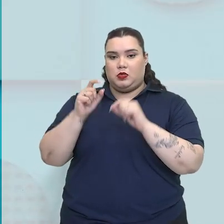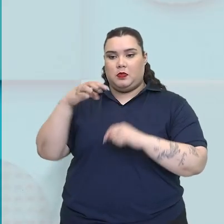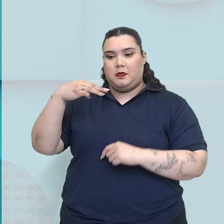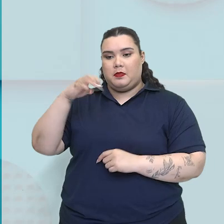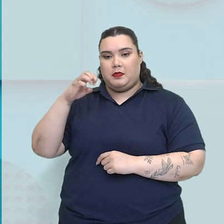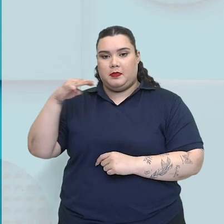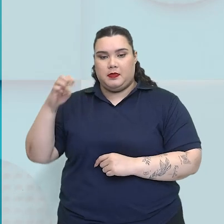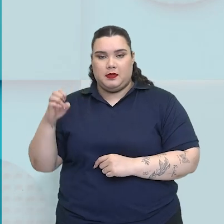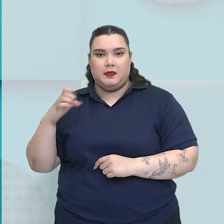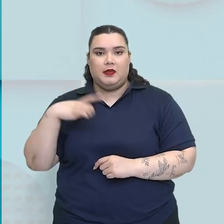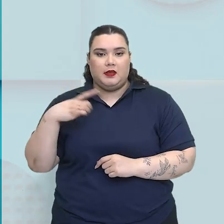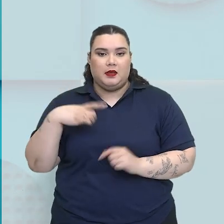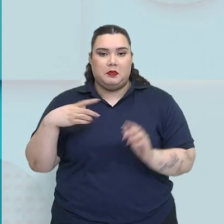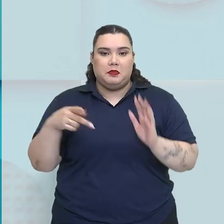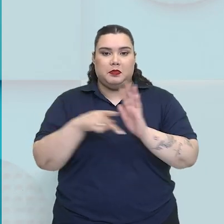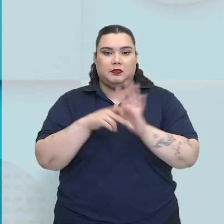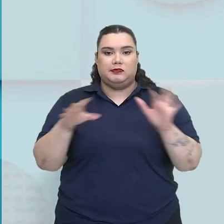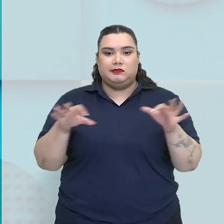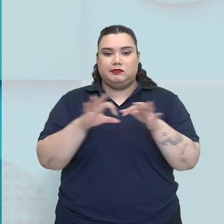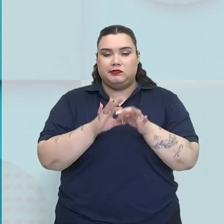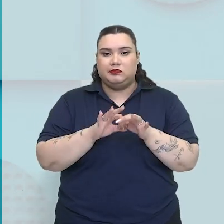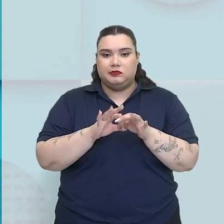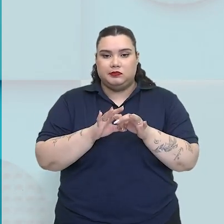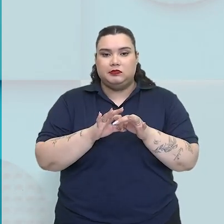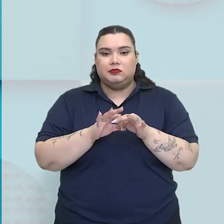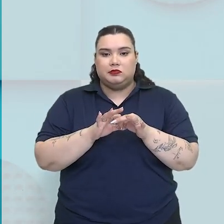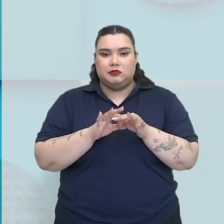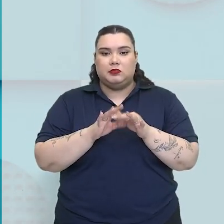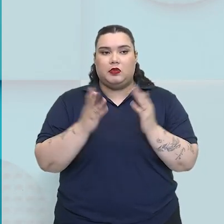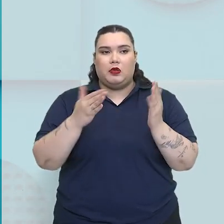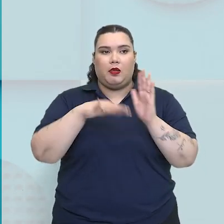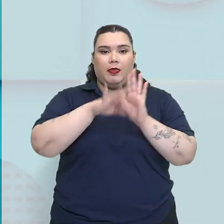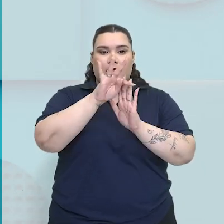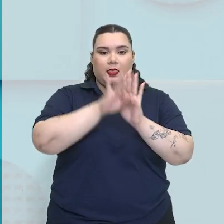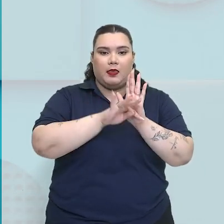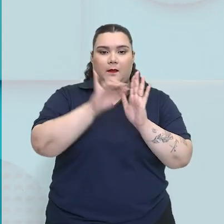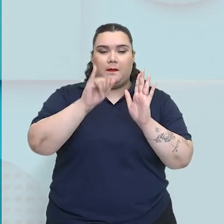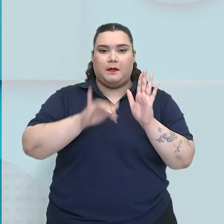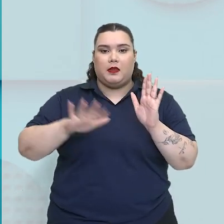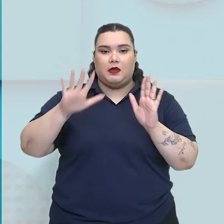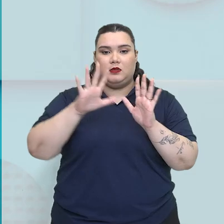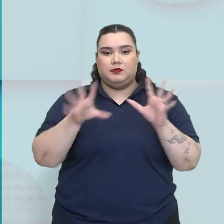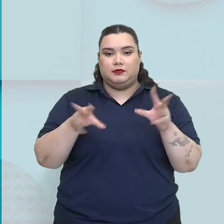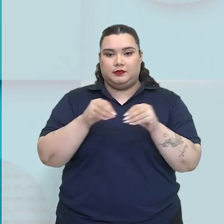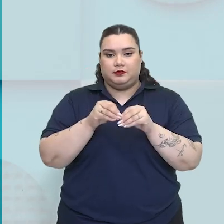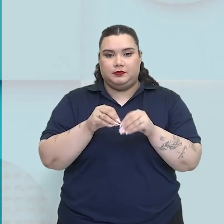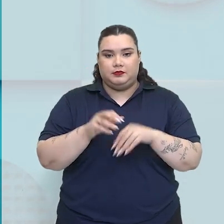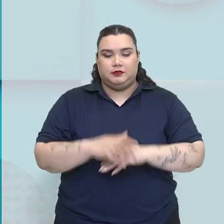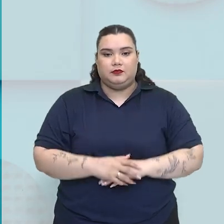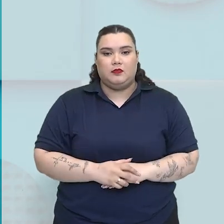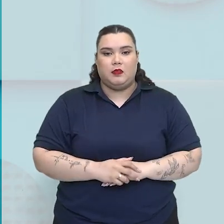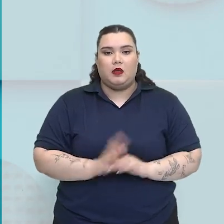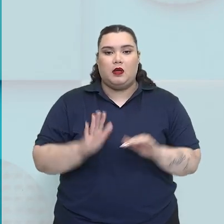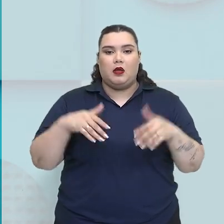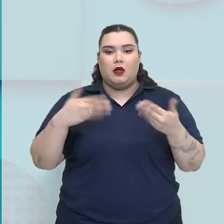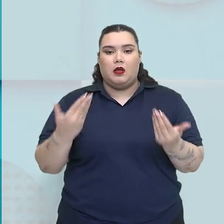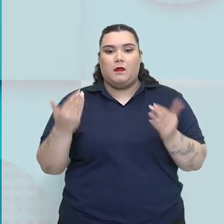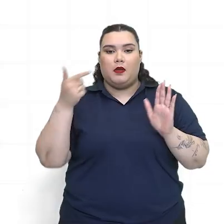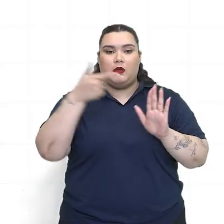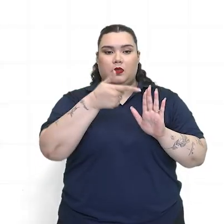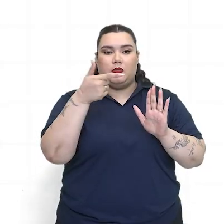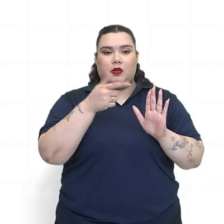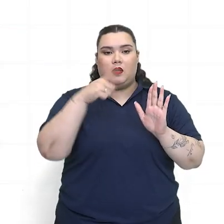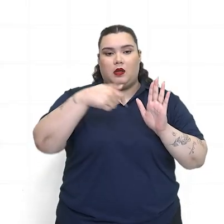meme faz, né, nessas pequenos textos e pequenas imagens. Então, a ironia é o quê? É uma figura